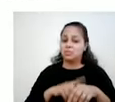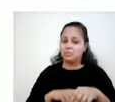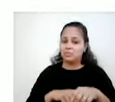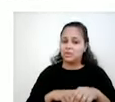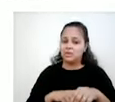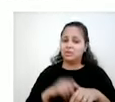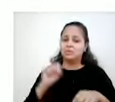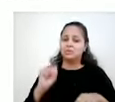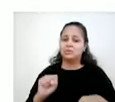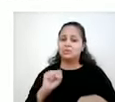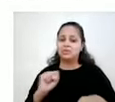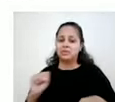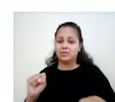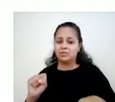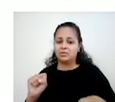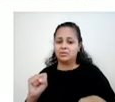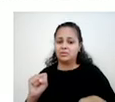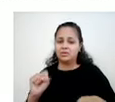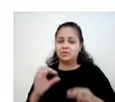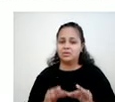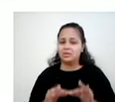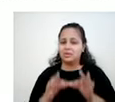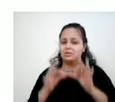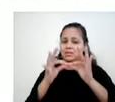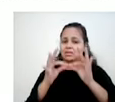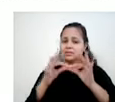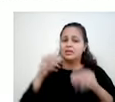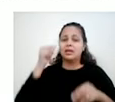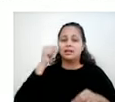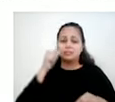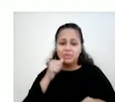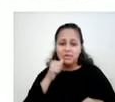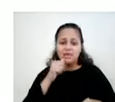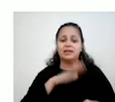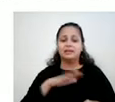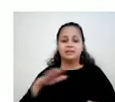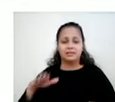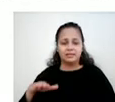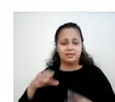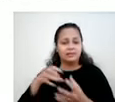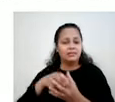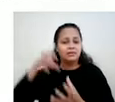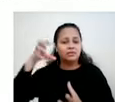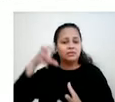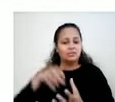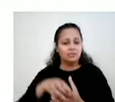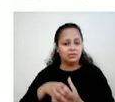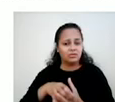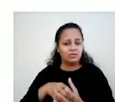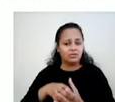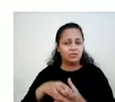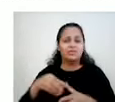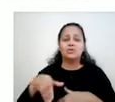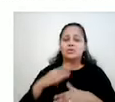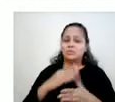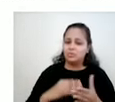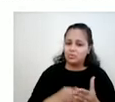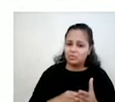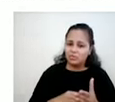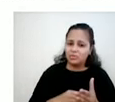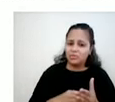sacerdotes celebravam o sacrifício da missa. As mulheres, as crianças, os velhos, todos os que a fraqueza ou a